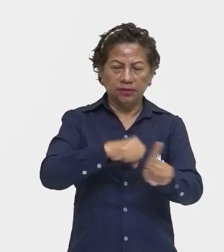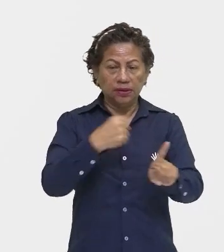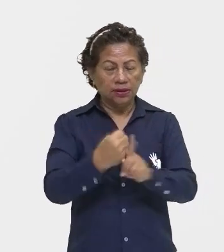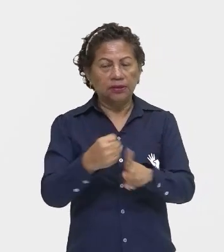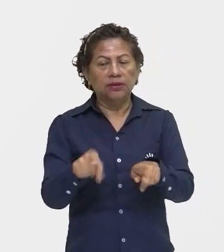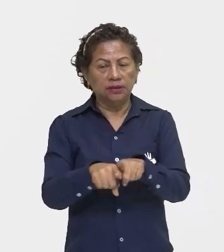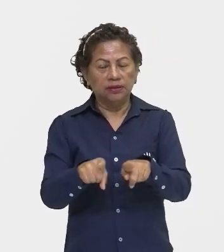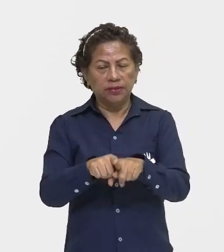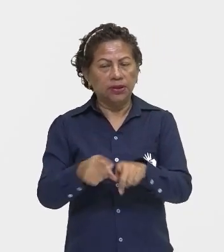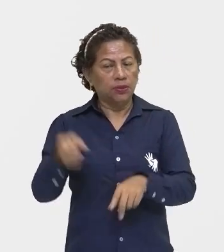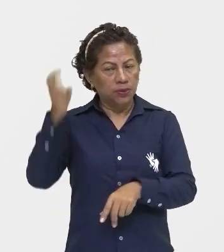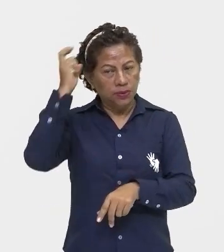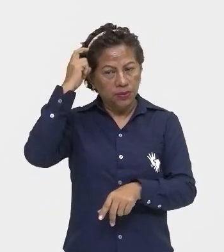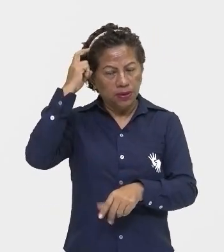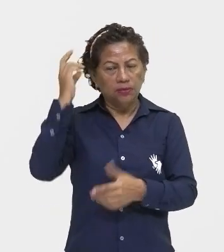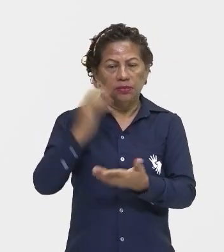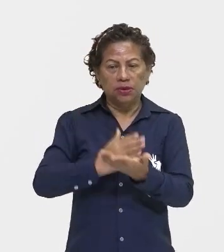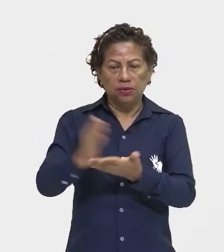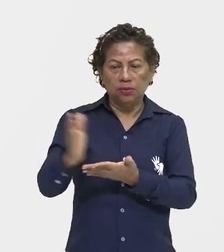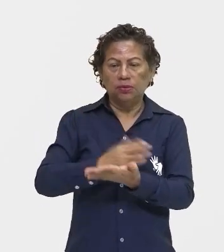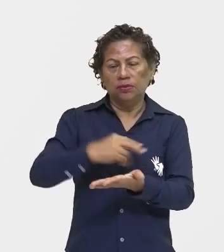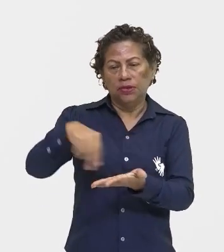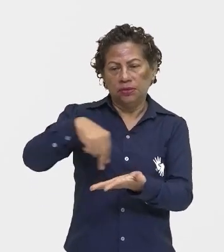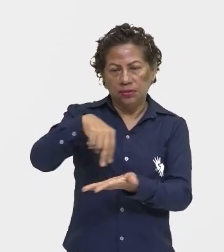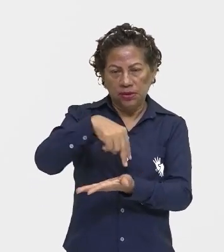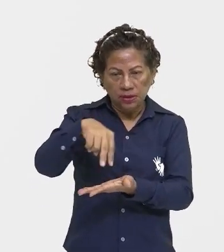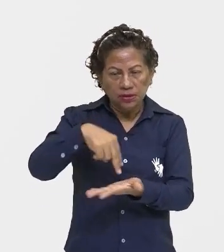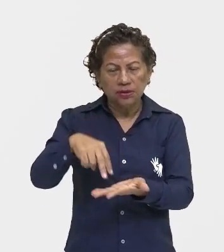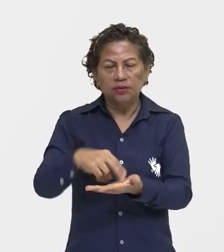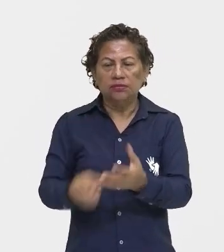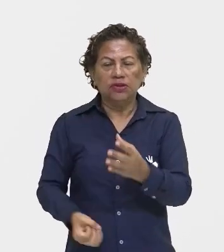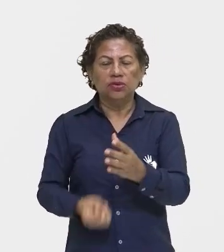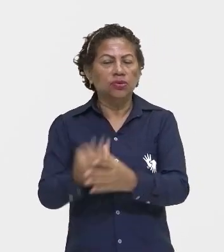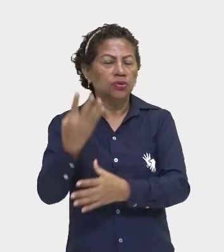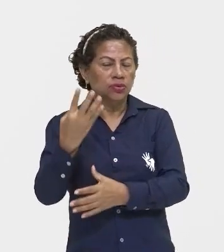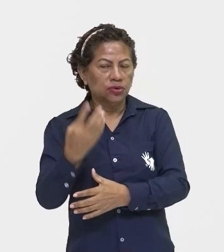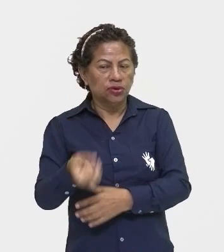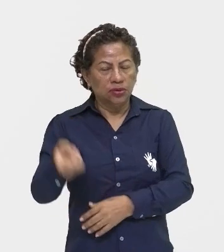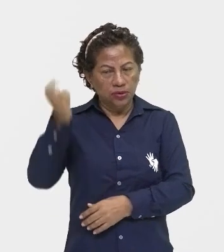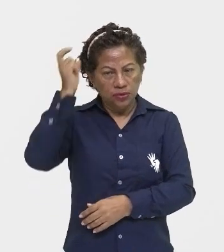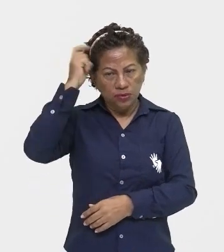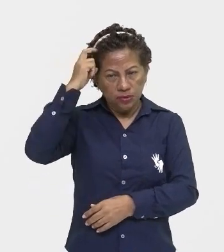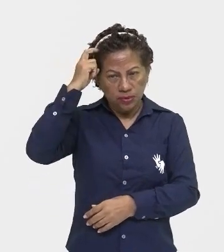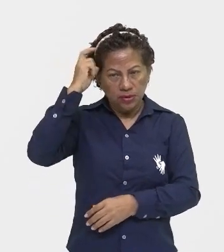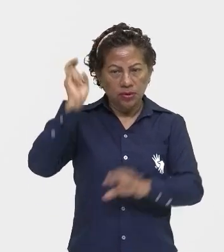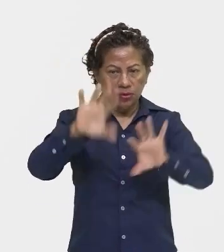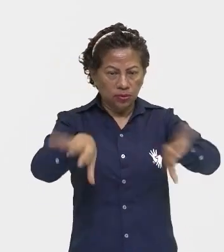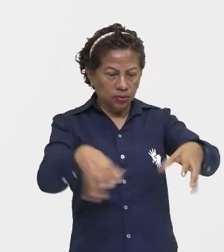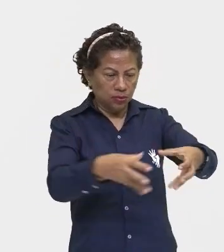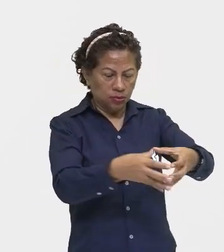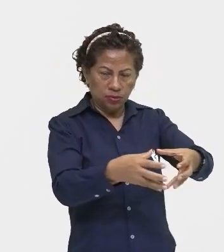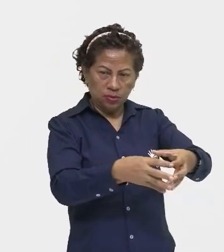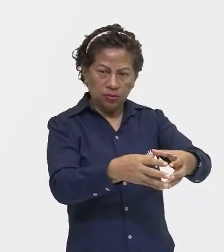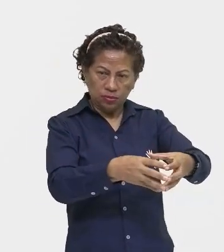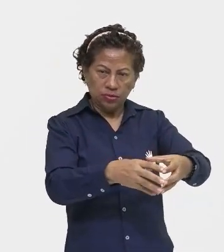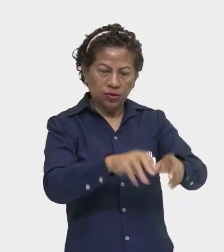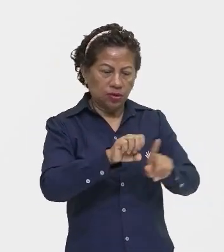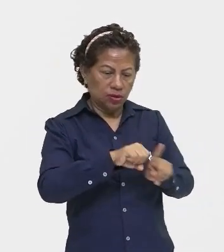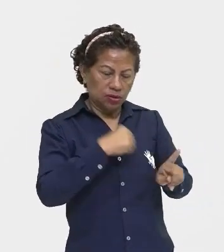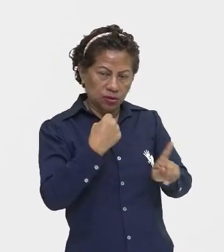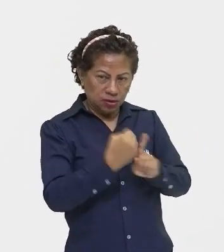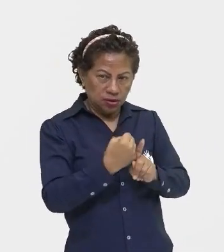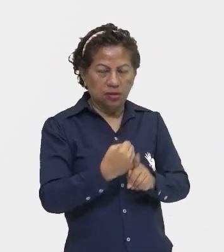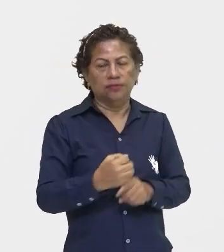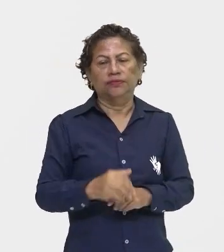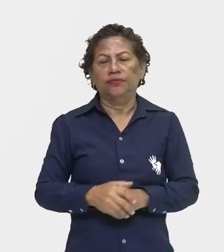culturais. Algumas danças foram criadas a fim de expressar a cultura de um determinado grupo social. Algumas danças, gente, elas